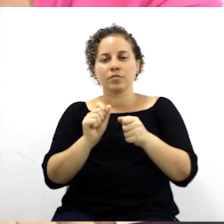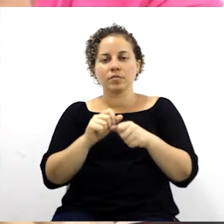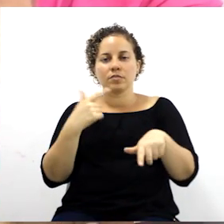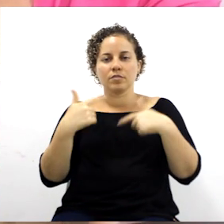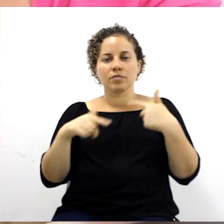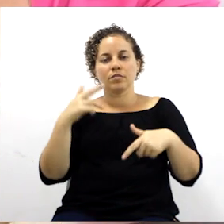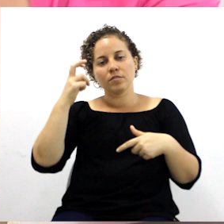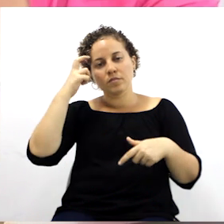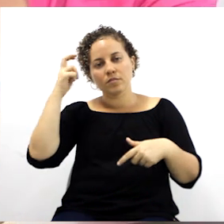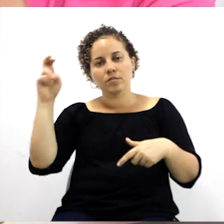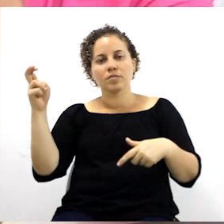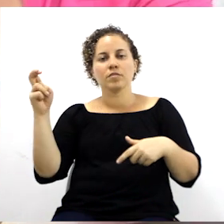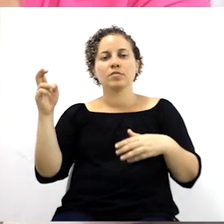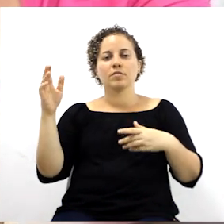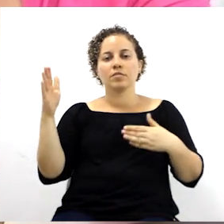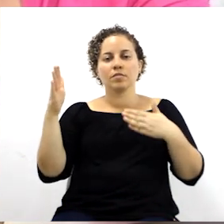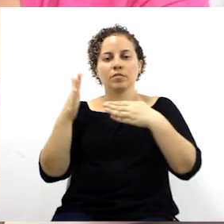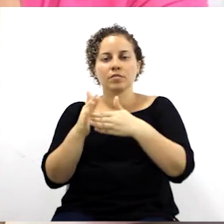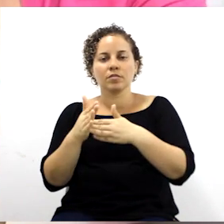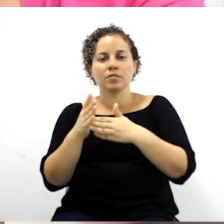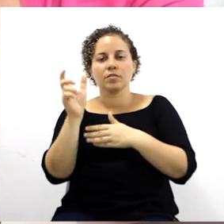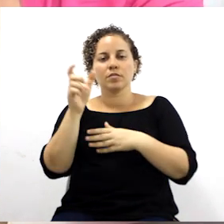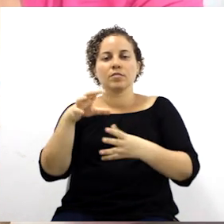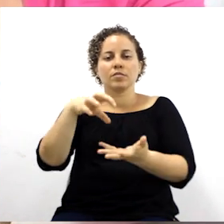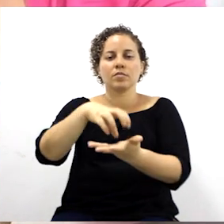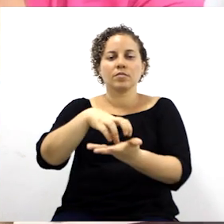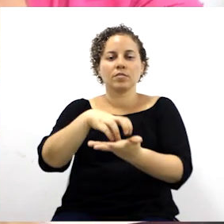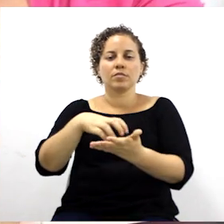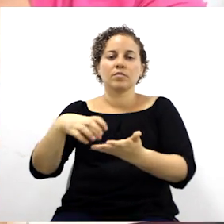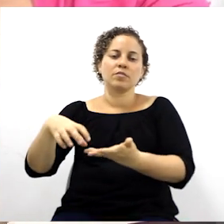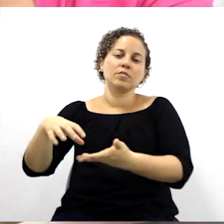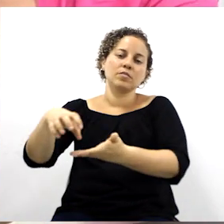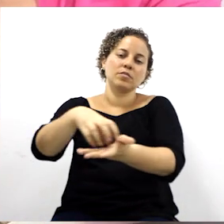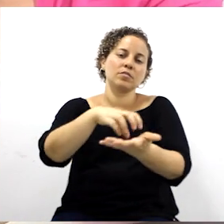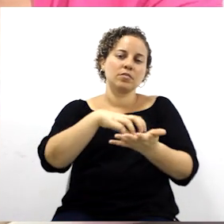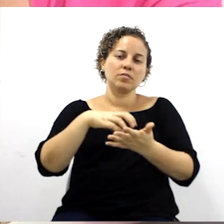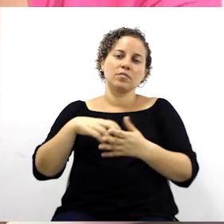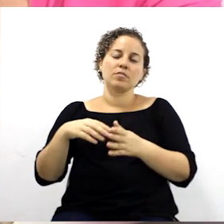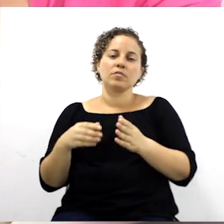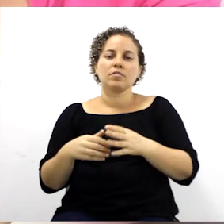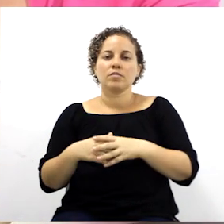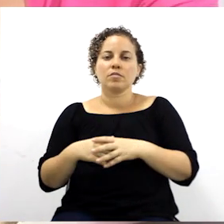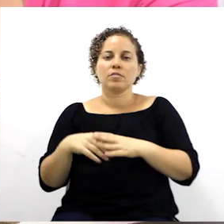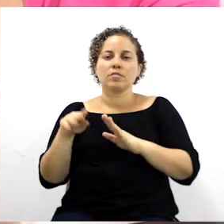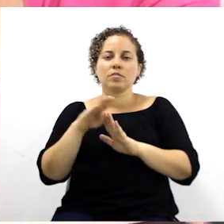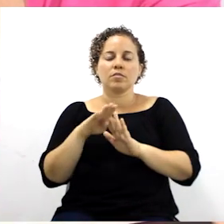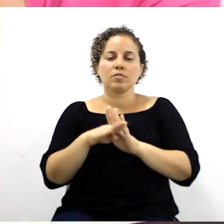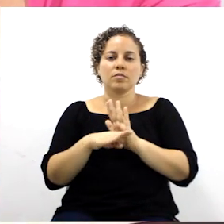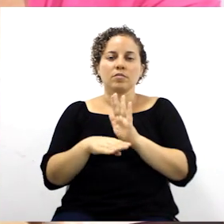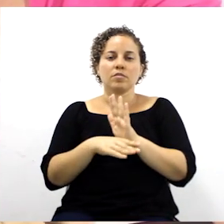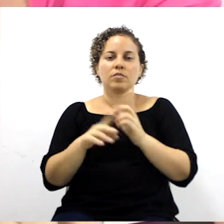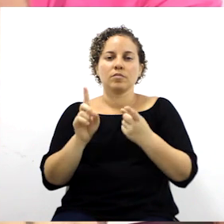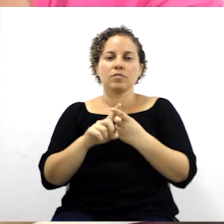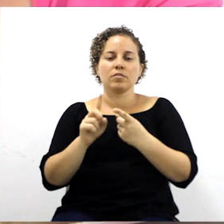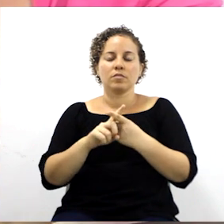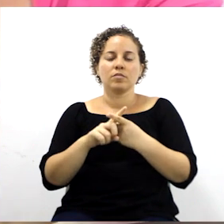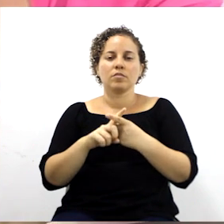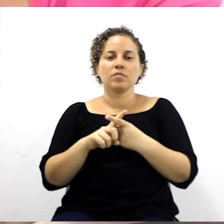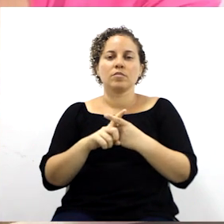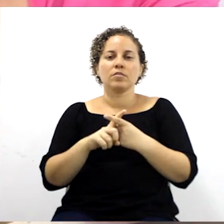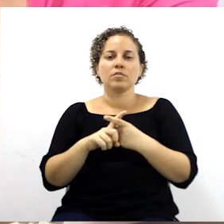realmente atinjam a esse público. Então, elas devem levar em consideração, como a gente já viu, a finalidade da biblioteca e os tipos de